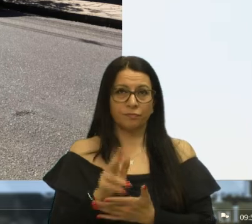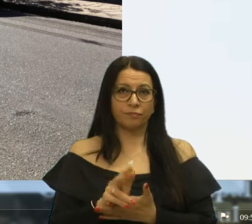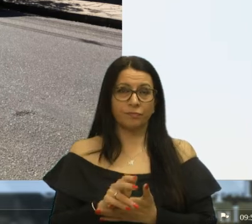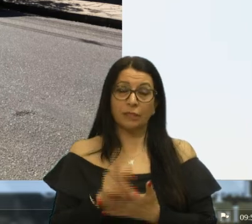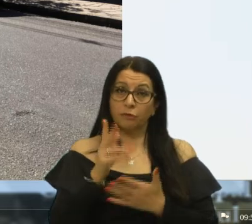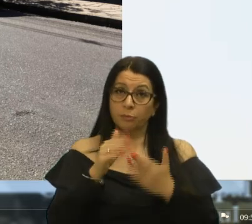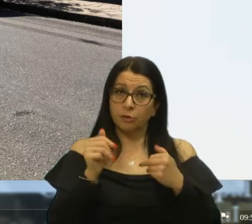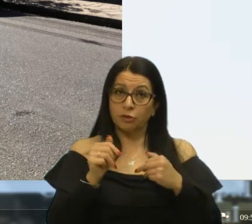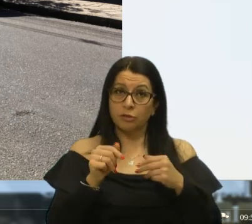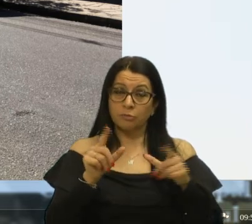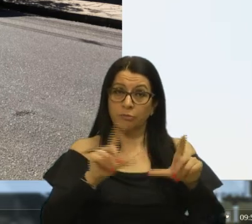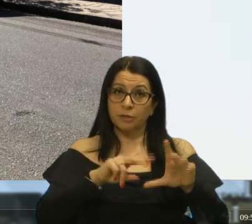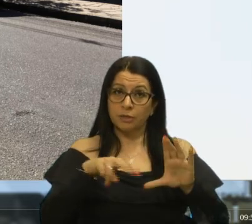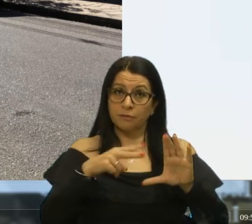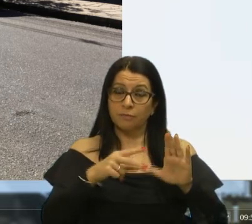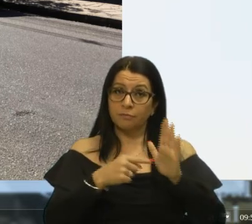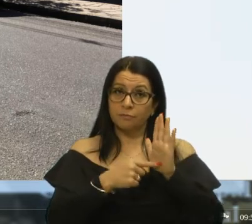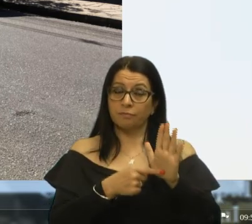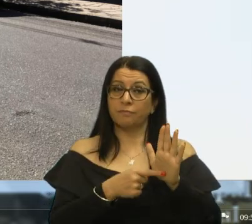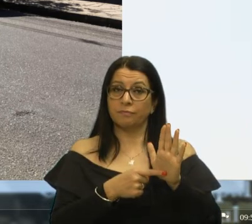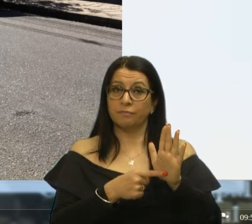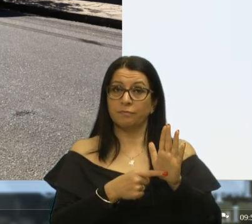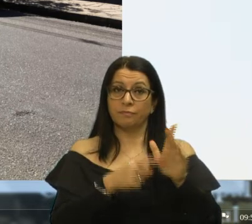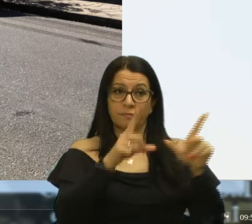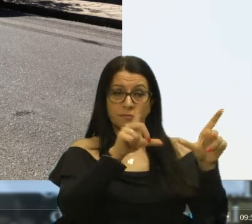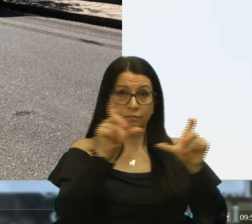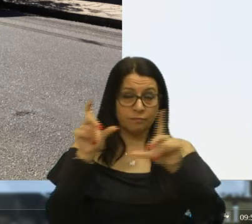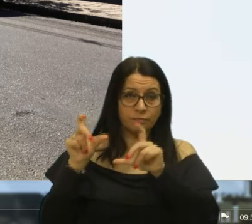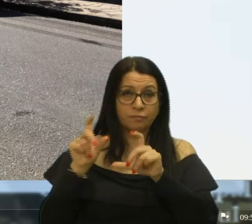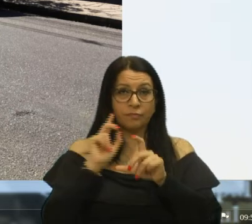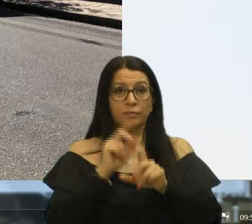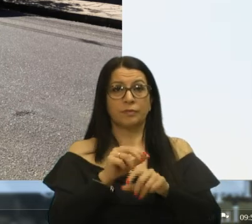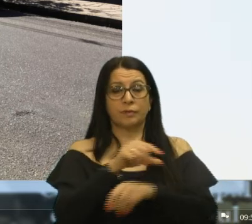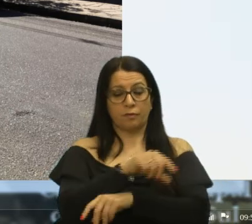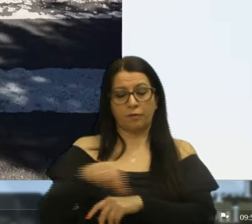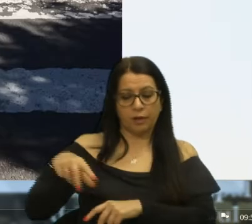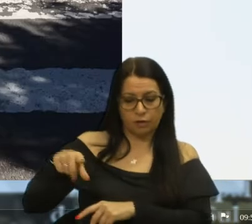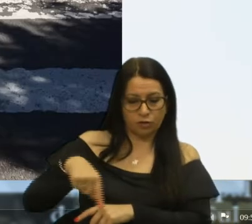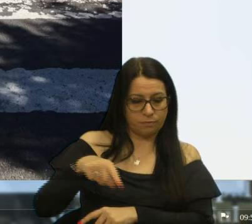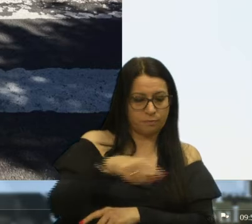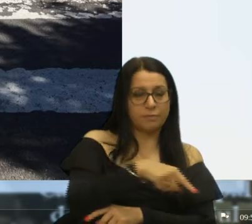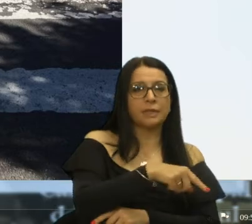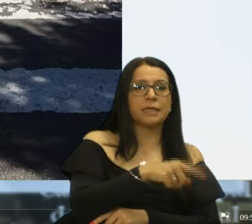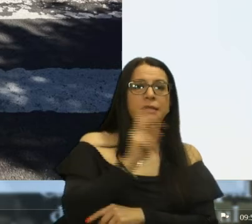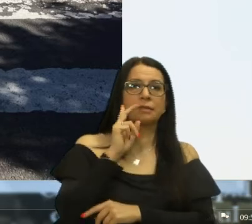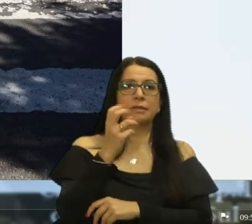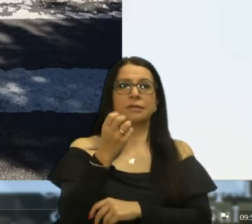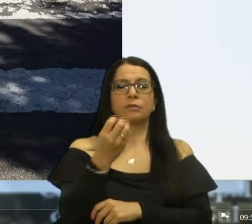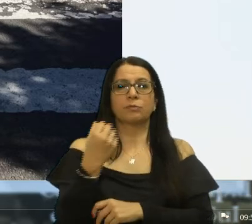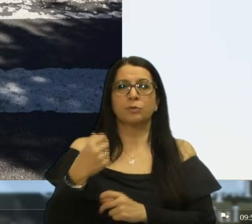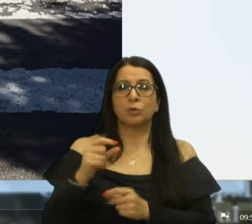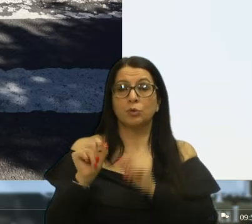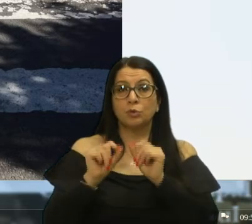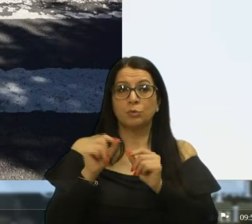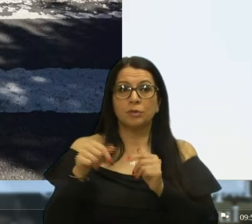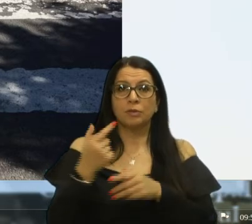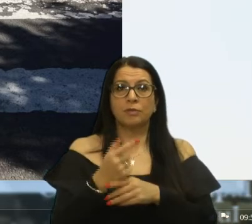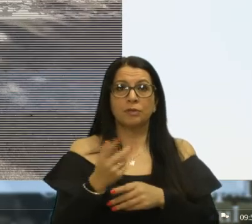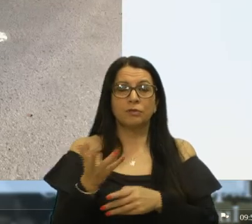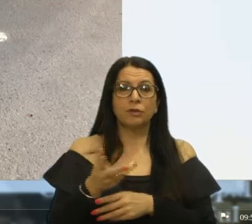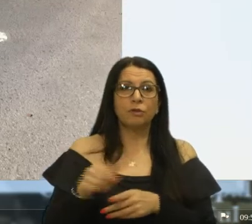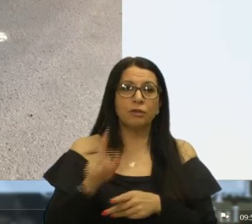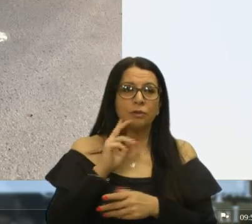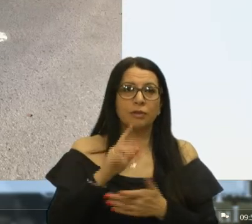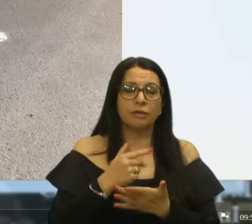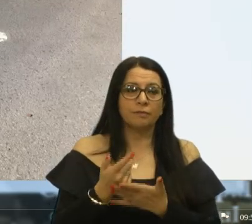vou pedir para a TV Câmara mostrar, né, as imagens. São faixas de pedestres, são sinalizações com relação à velocidade